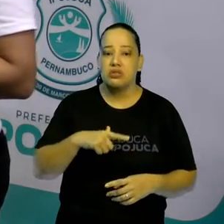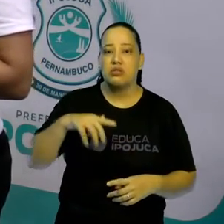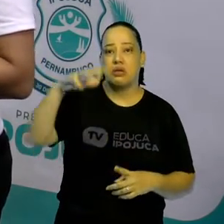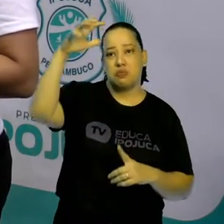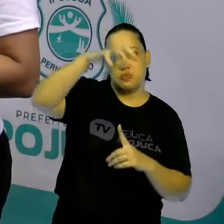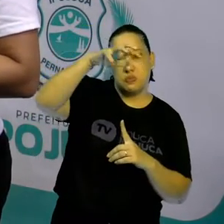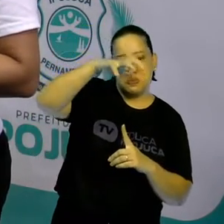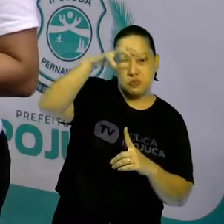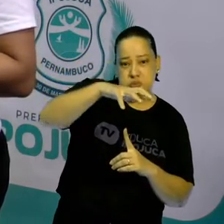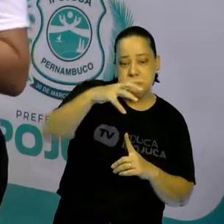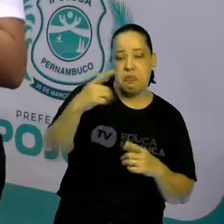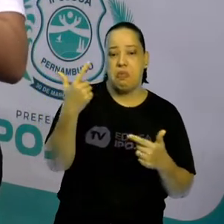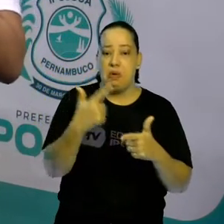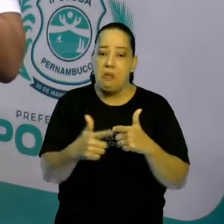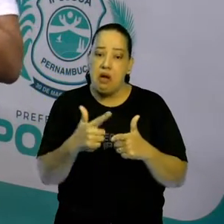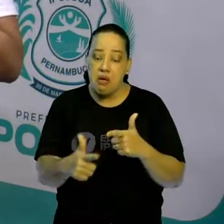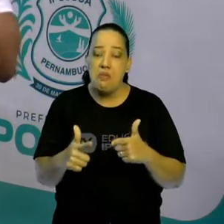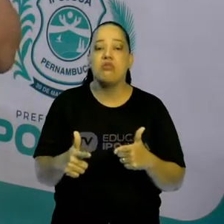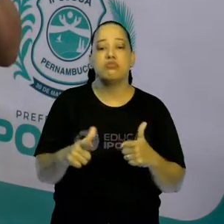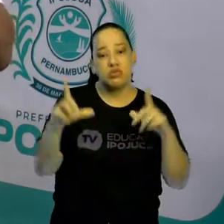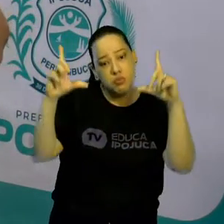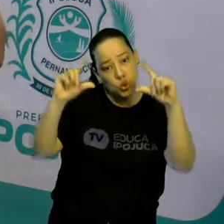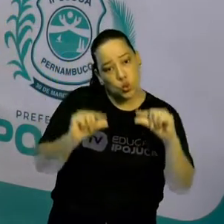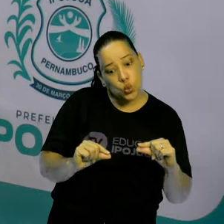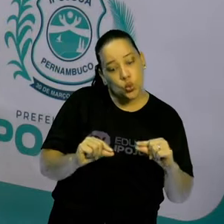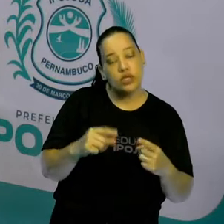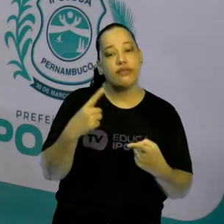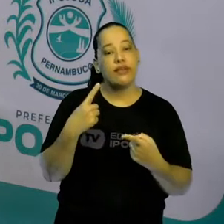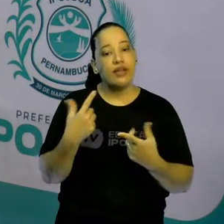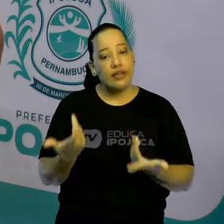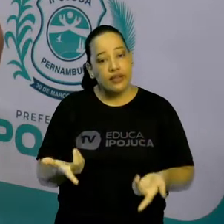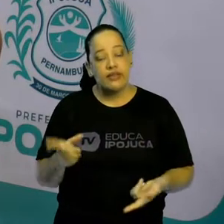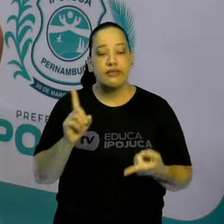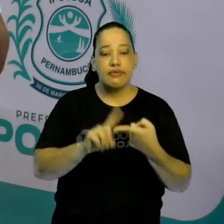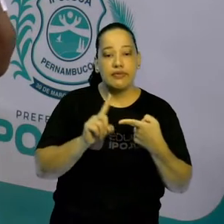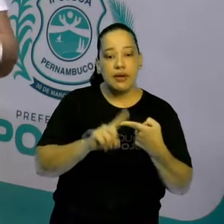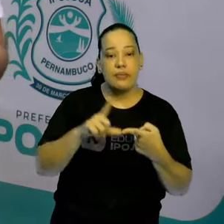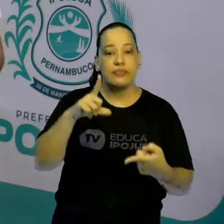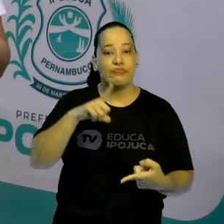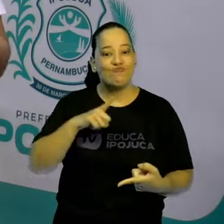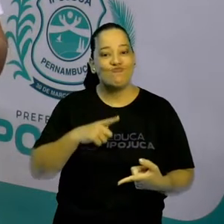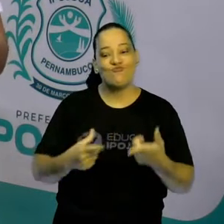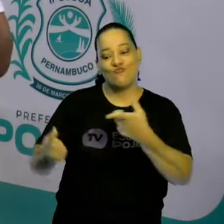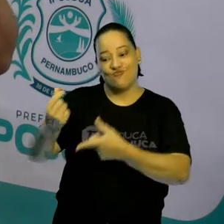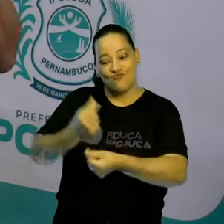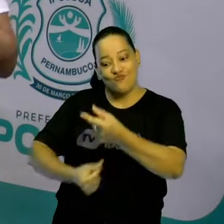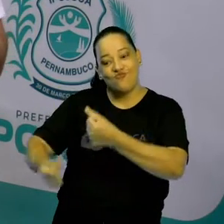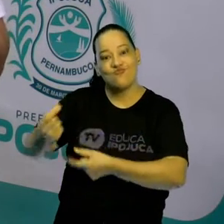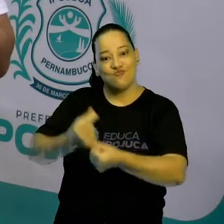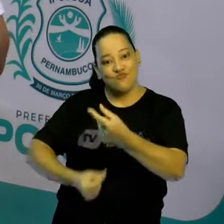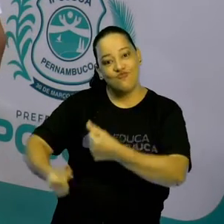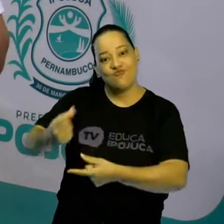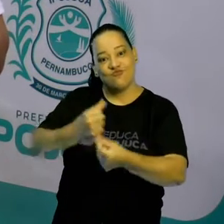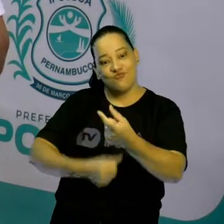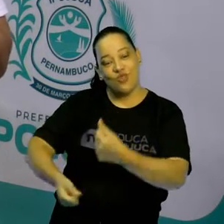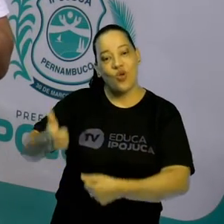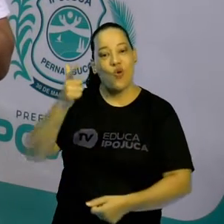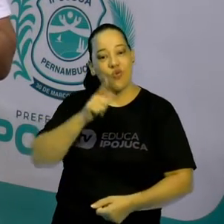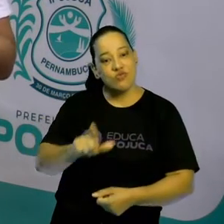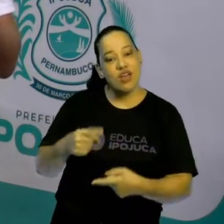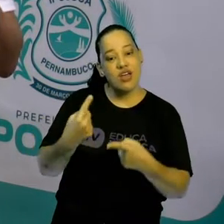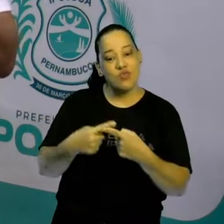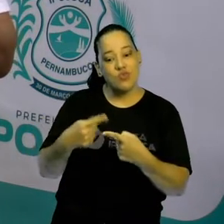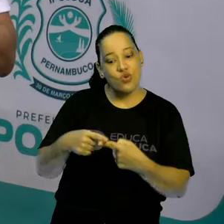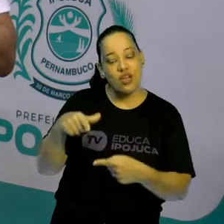gente, tá? E, principalmente, ela gera renda, porque os parques eólicos, eles precisam de pessoas para